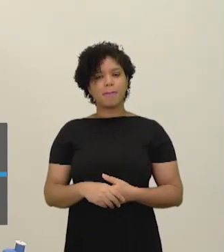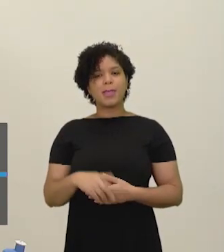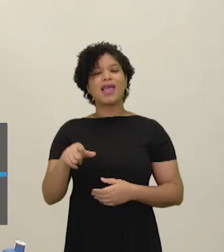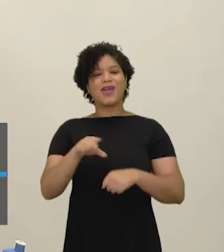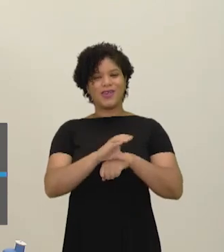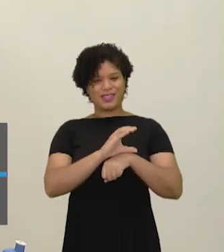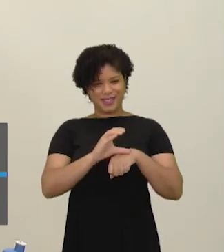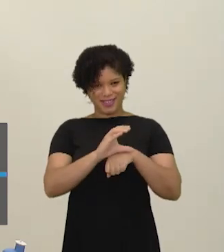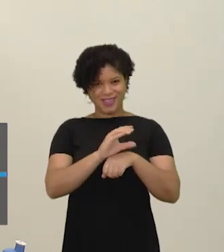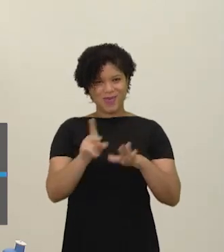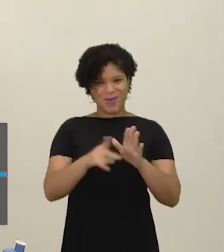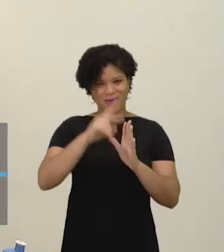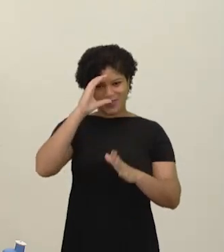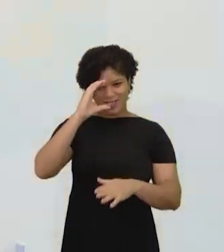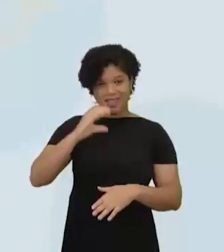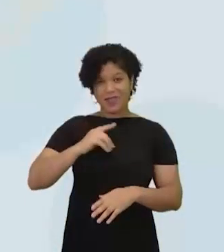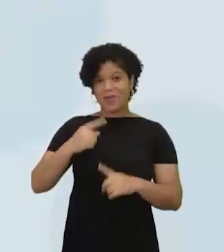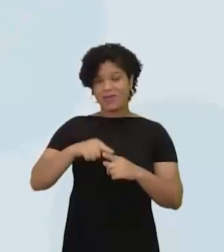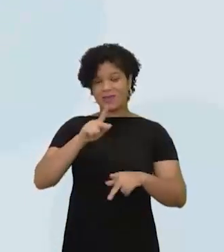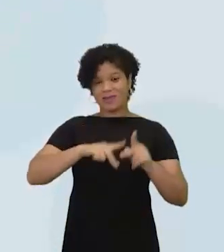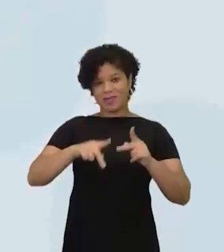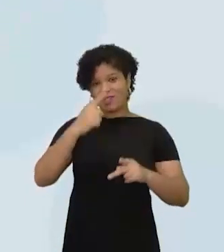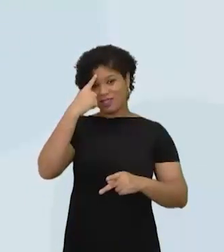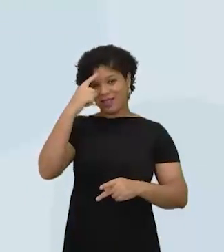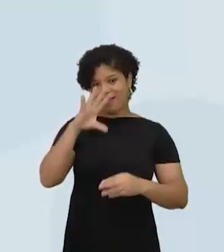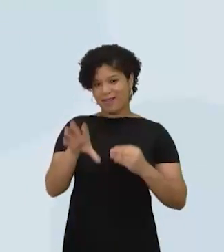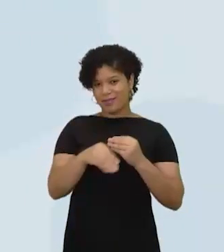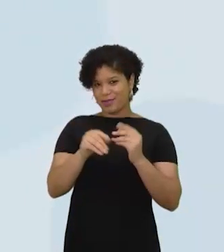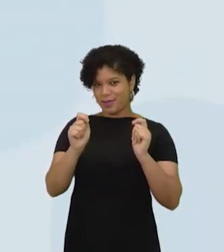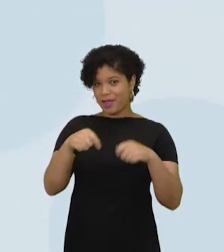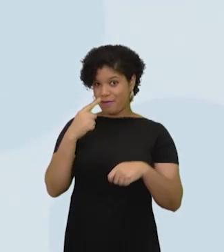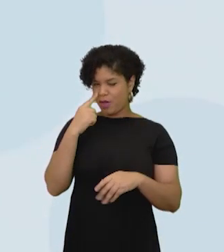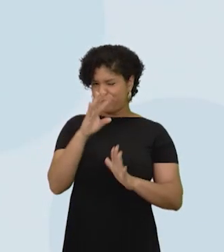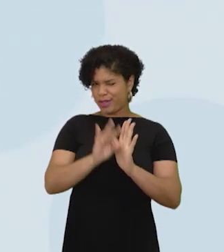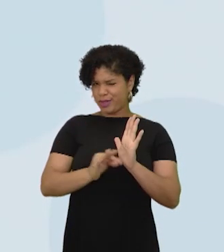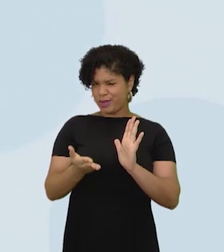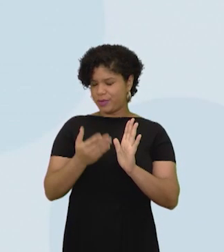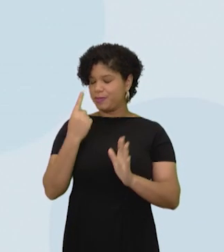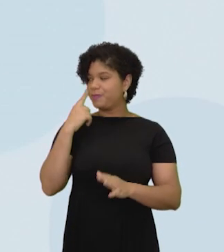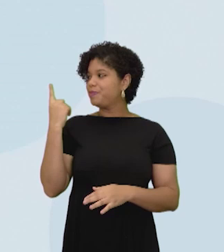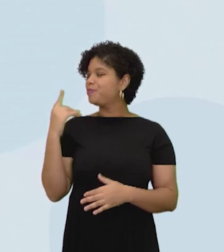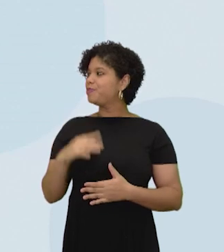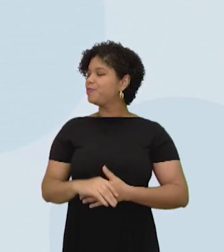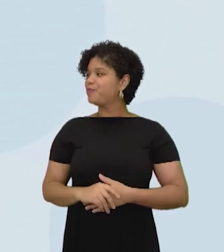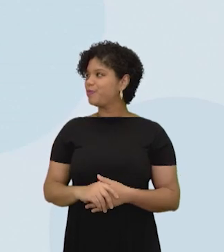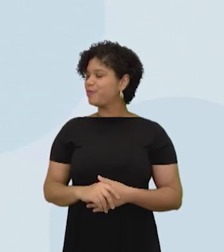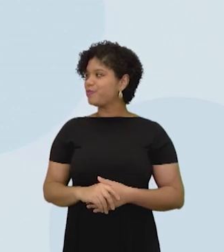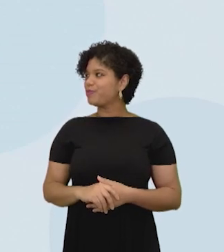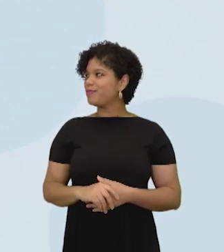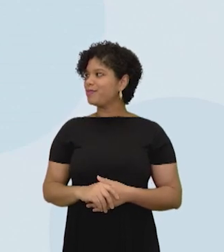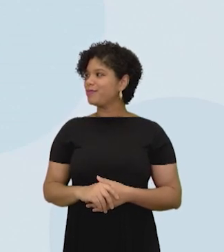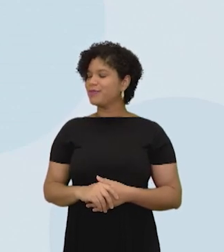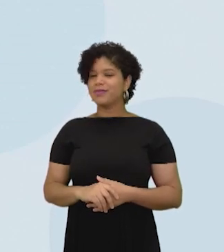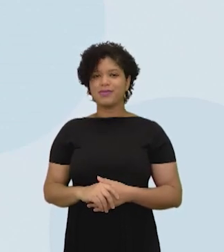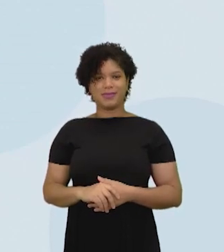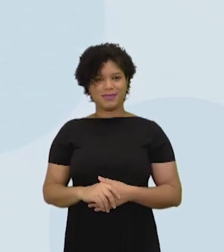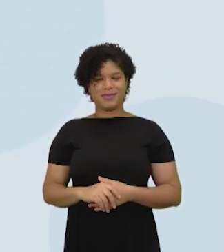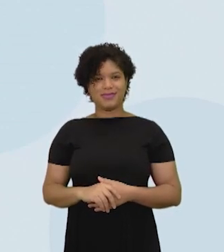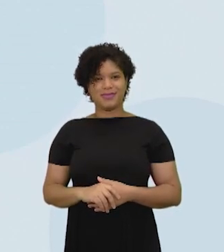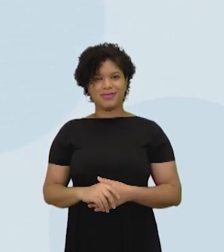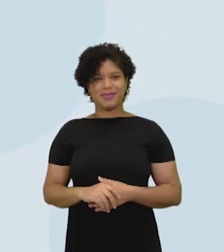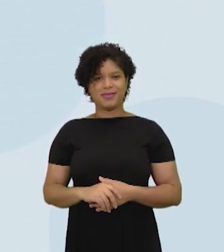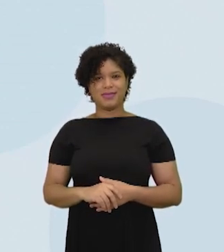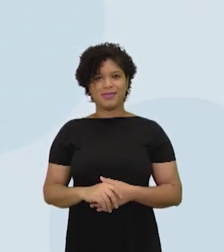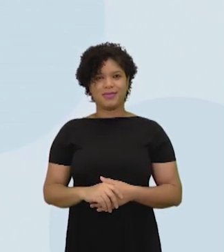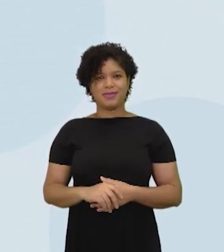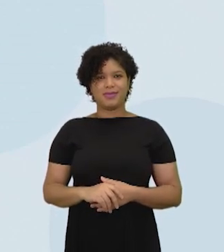Constituição Cidadã. Dá uma olhadinha no texto. Olha lá. Então, aqui, nós temos, neste momento aqui,